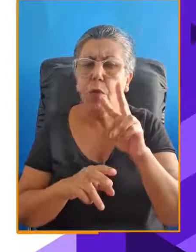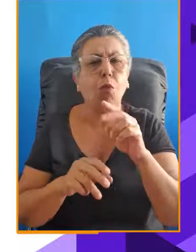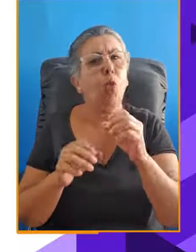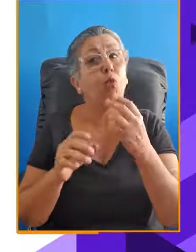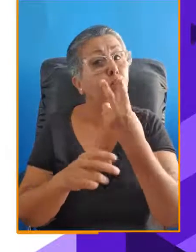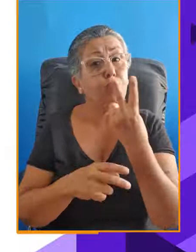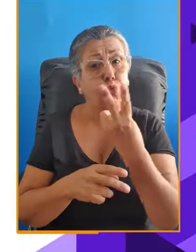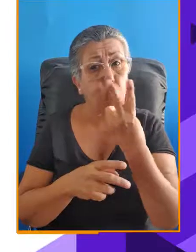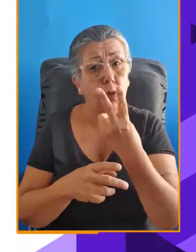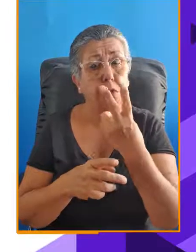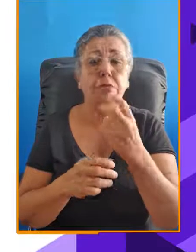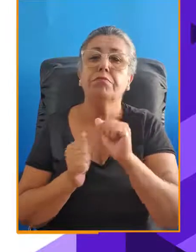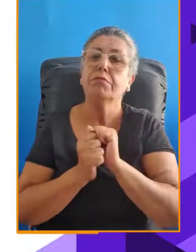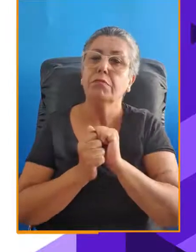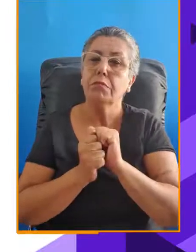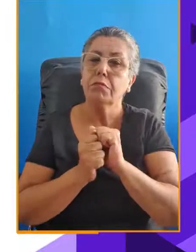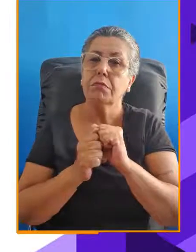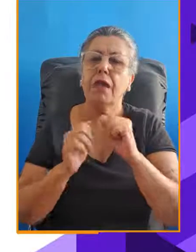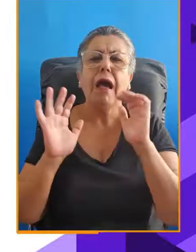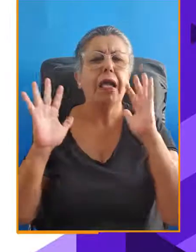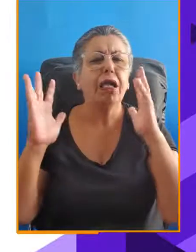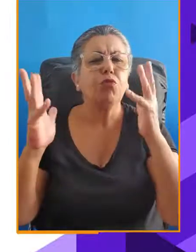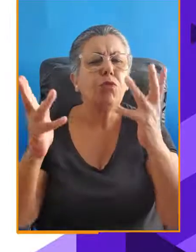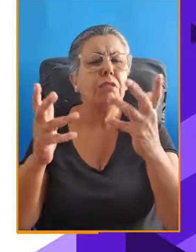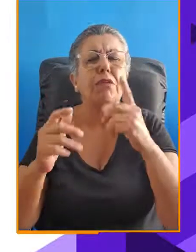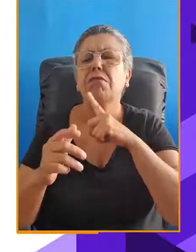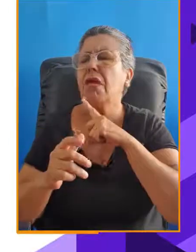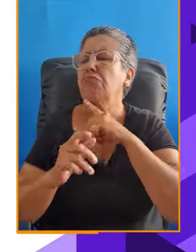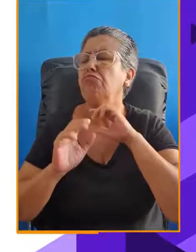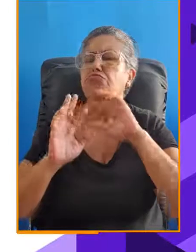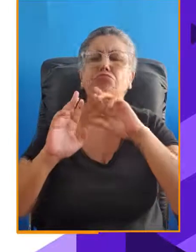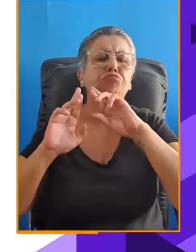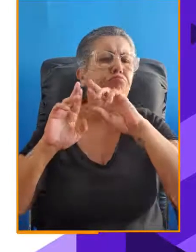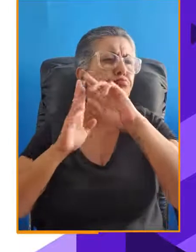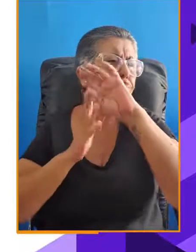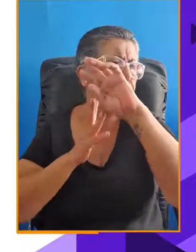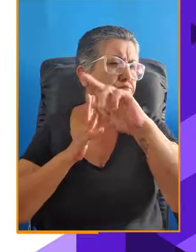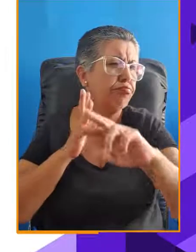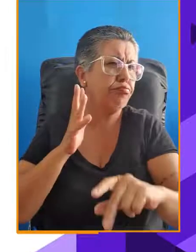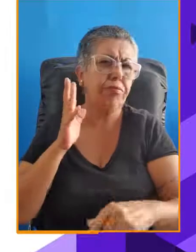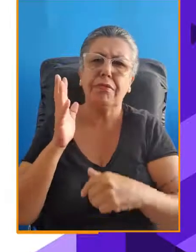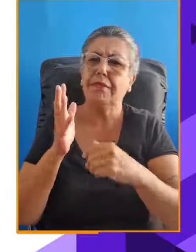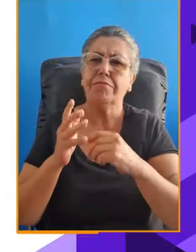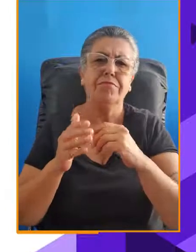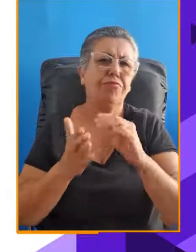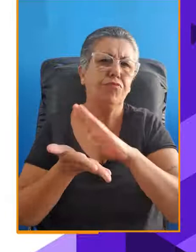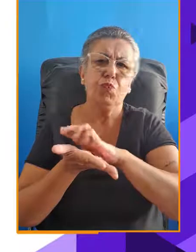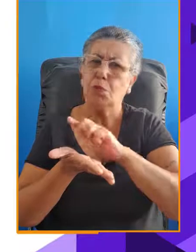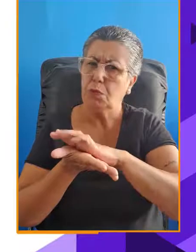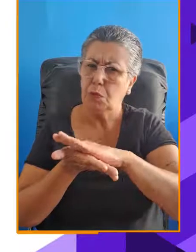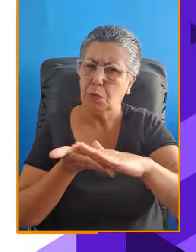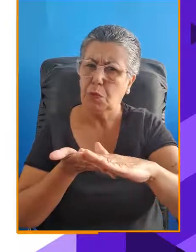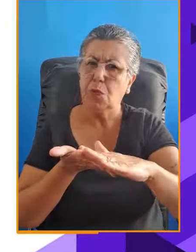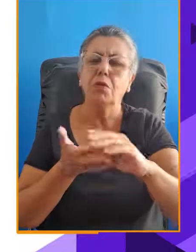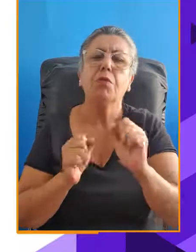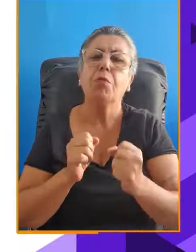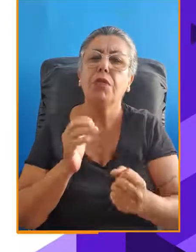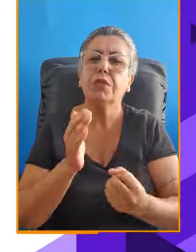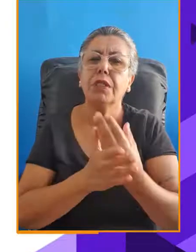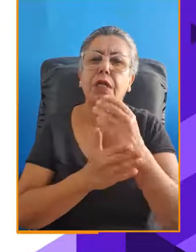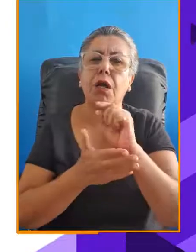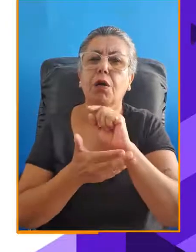de ambos. A natureza possui uma infinidade de texturas. A textura ela pode ser criada